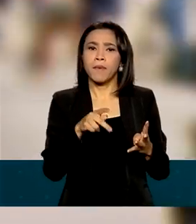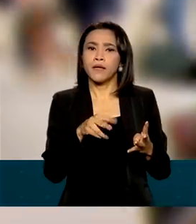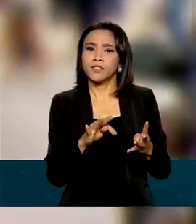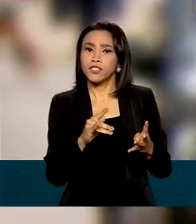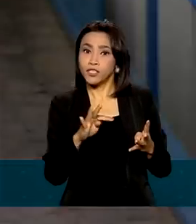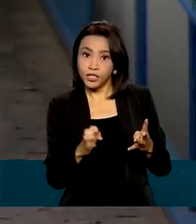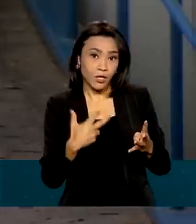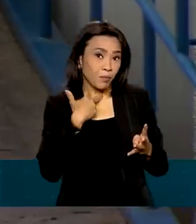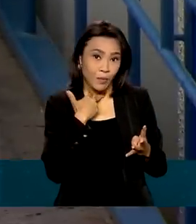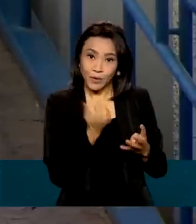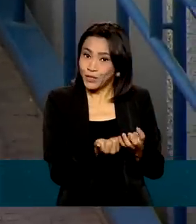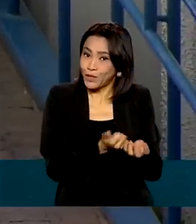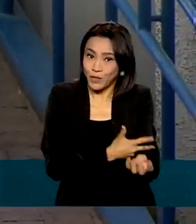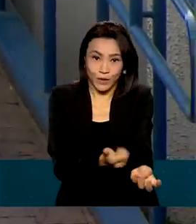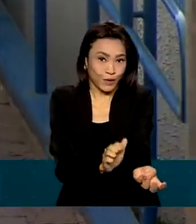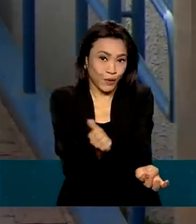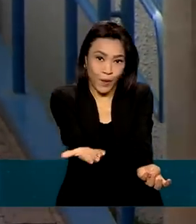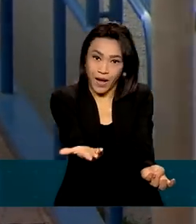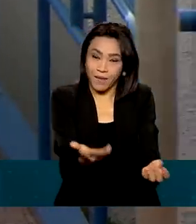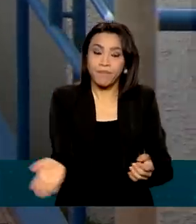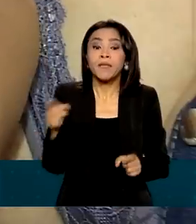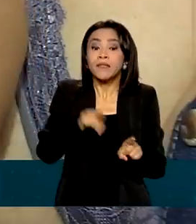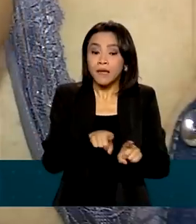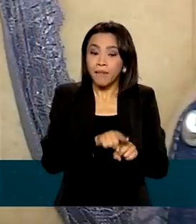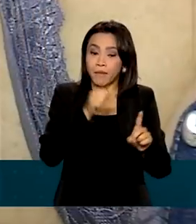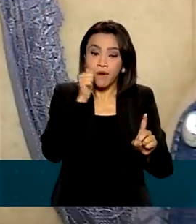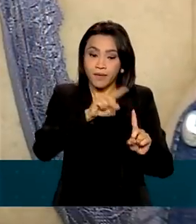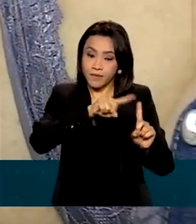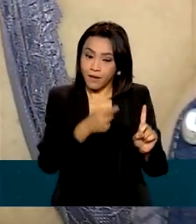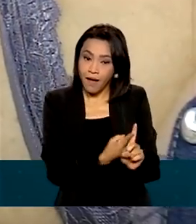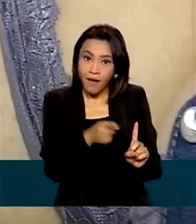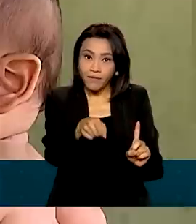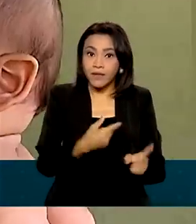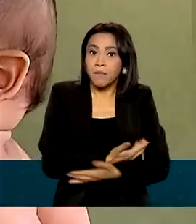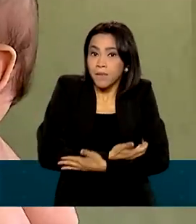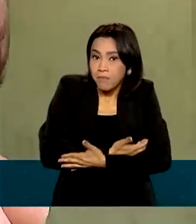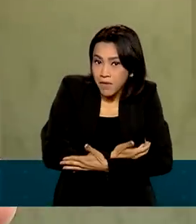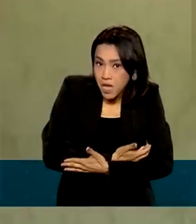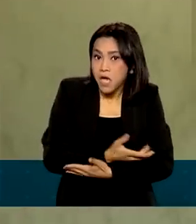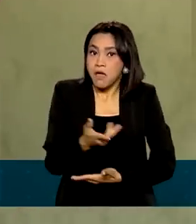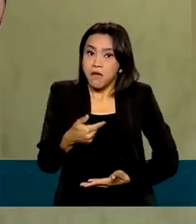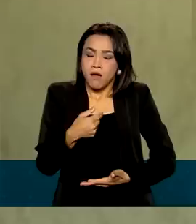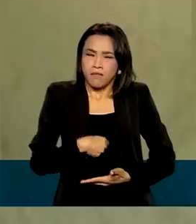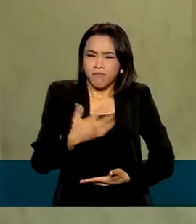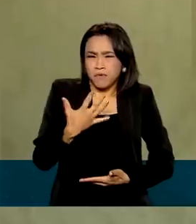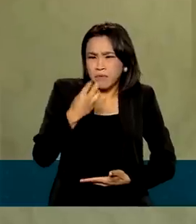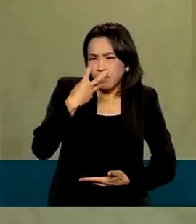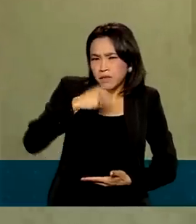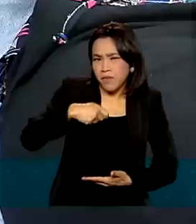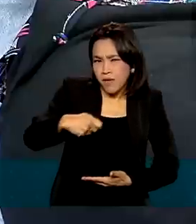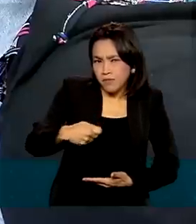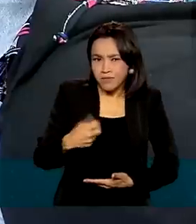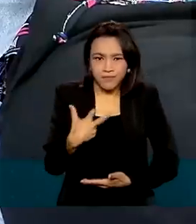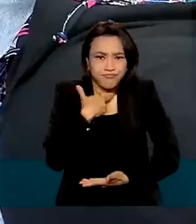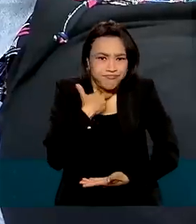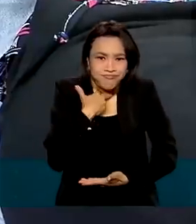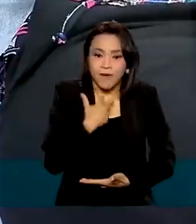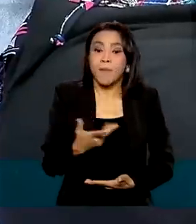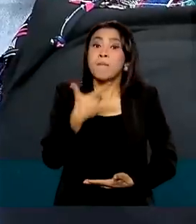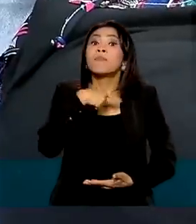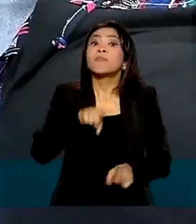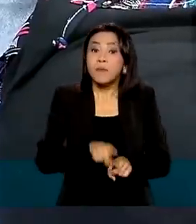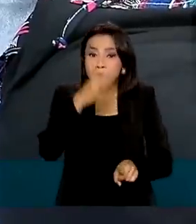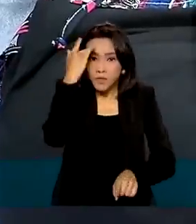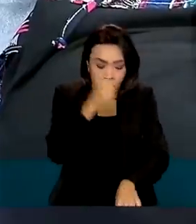podem doar. Também não é indicado para grávidas, quem está amamentando ou teve bebê há menos de 3 meses.